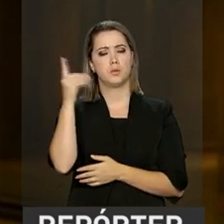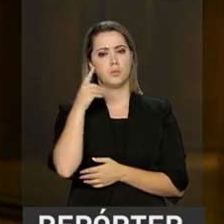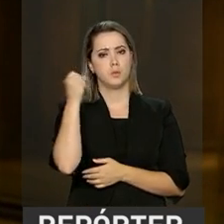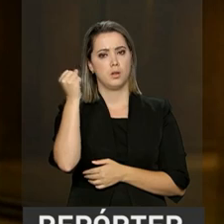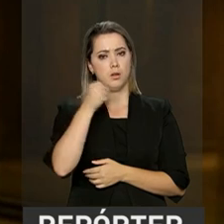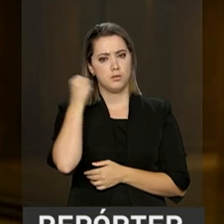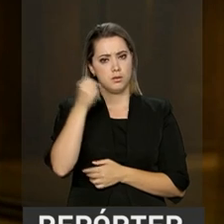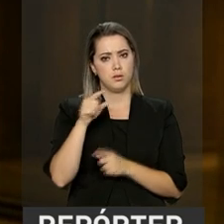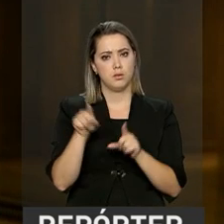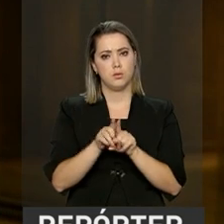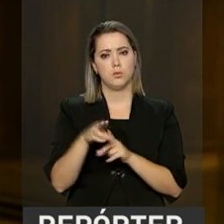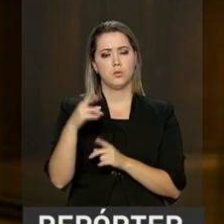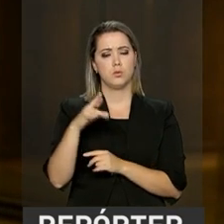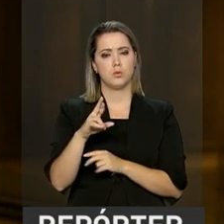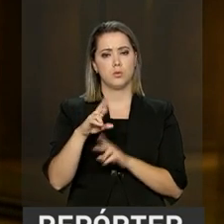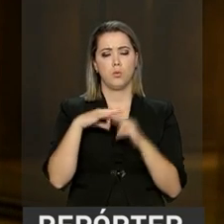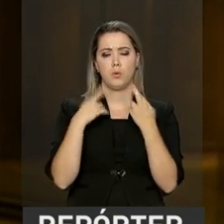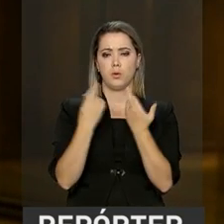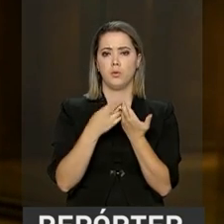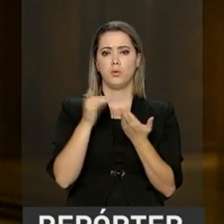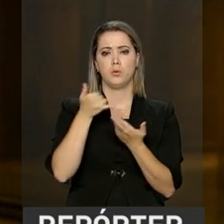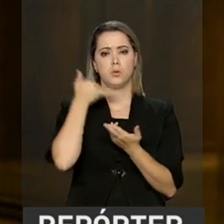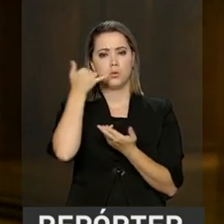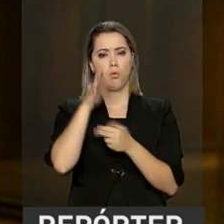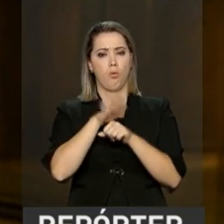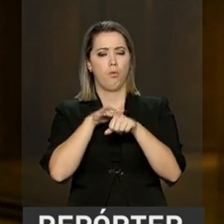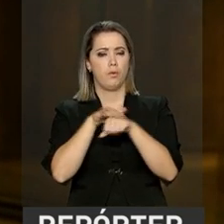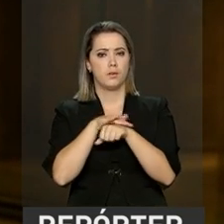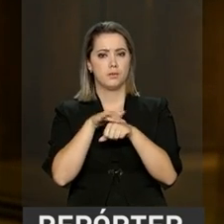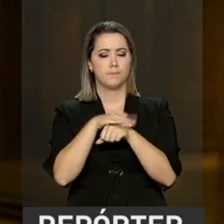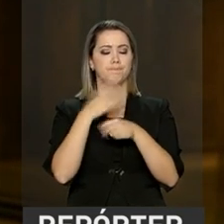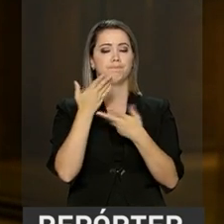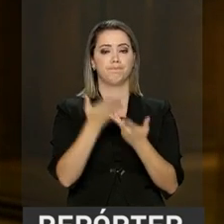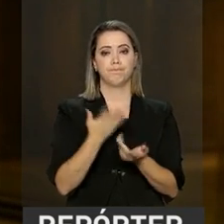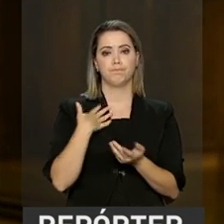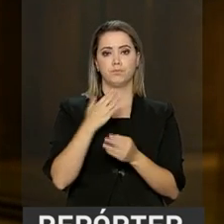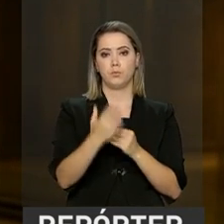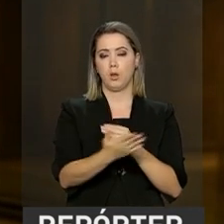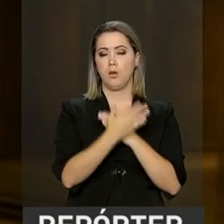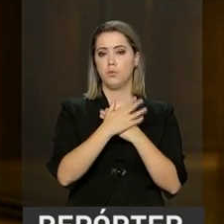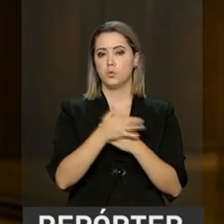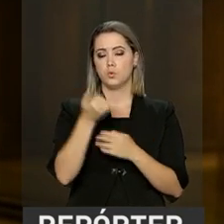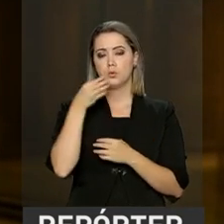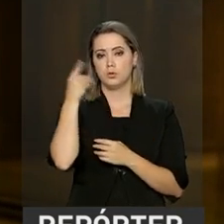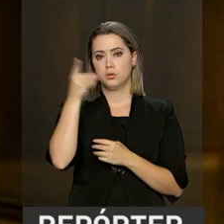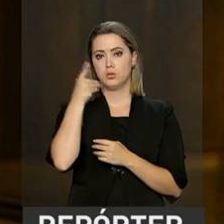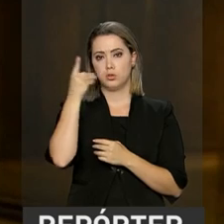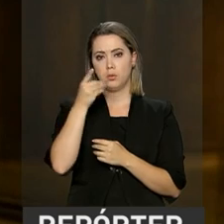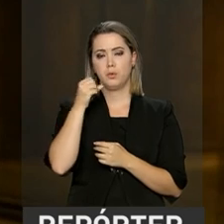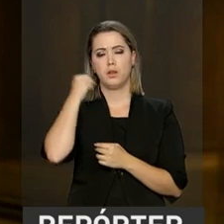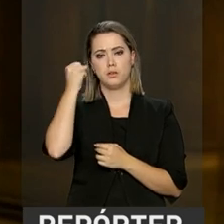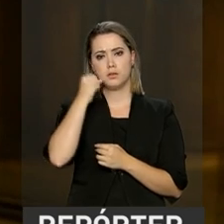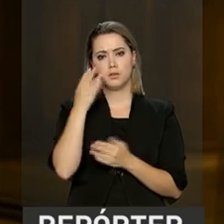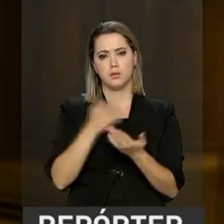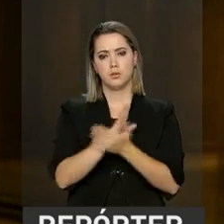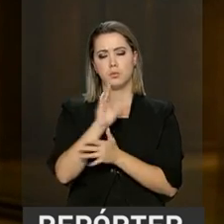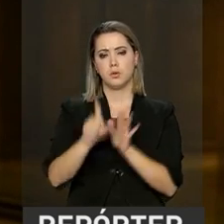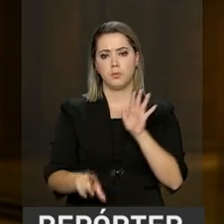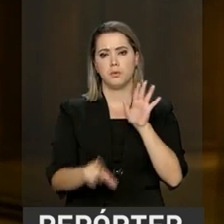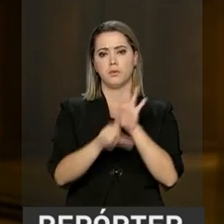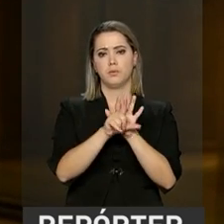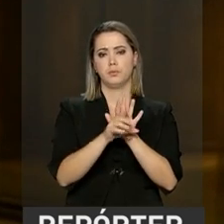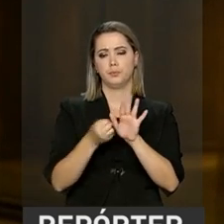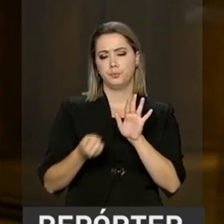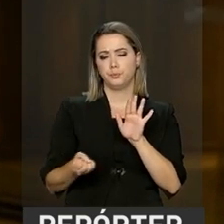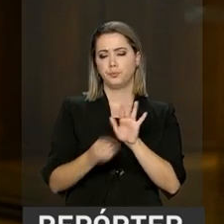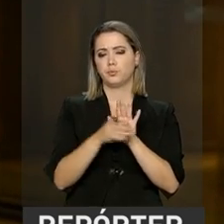conversas telefônicas para conseguir o apoio de deputados e senadores para aprovar As Reformas trabalhista e da Previdência e assim